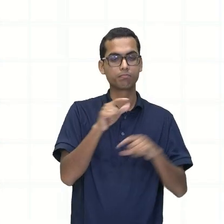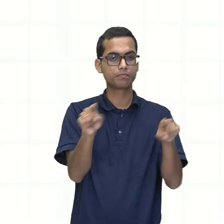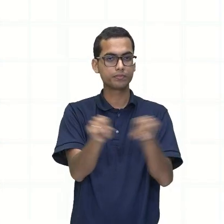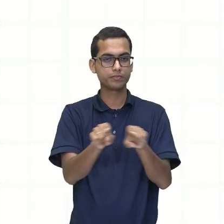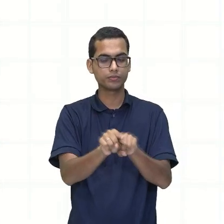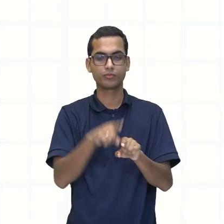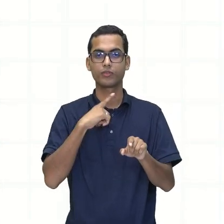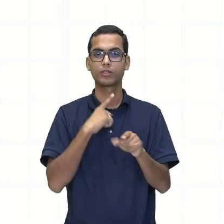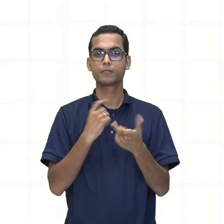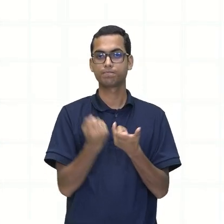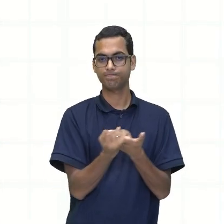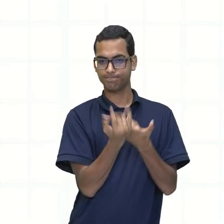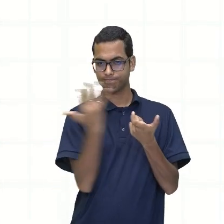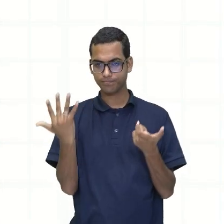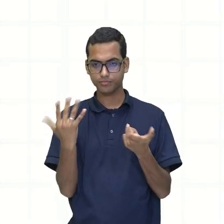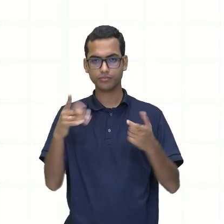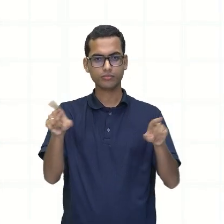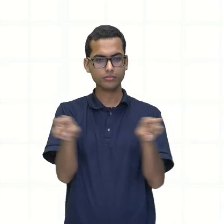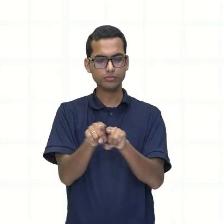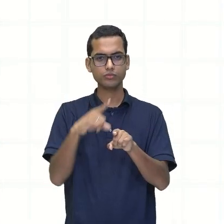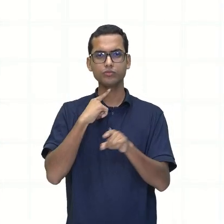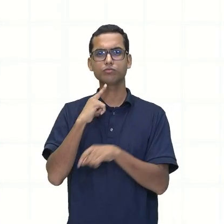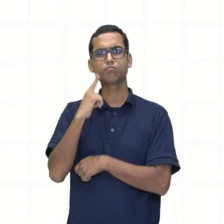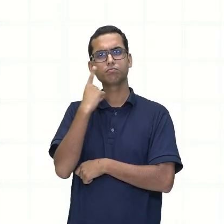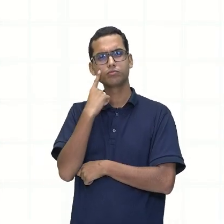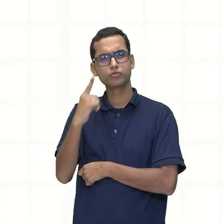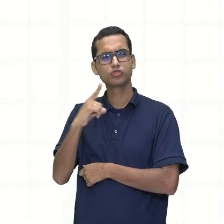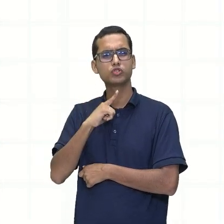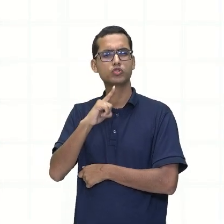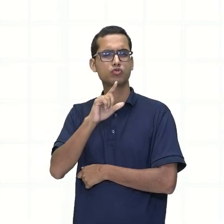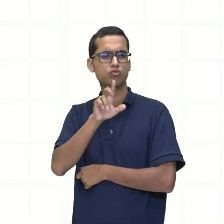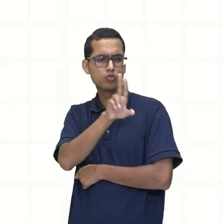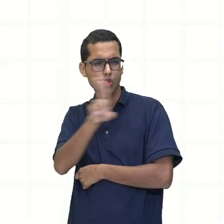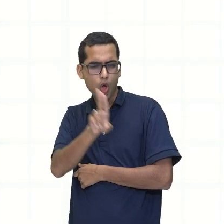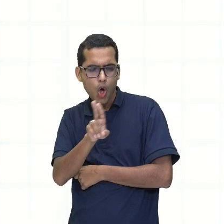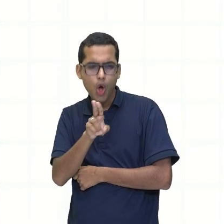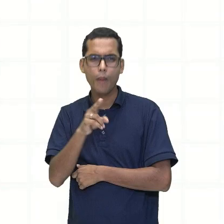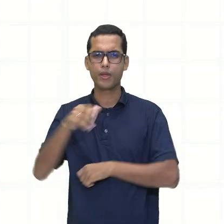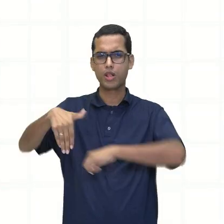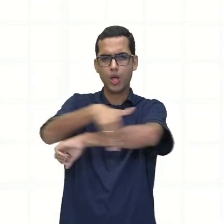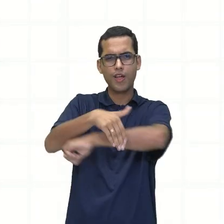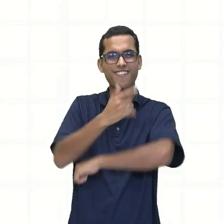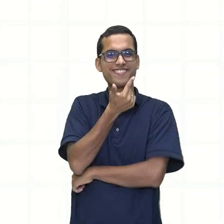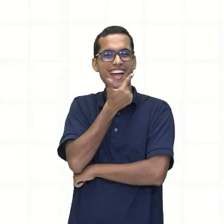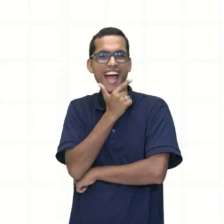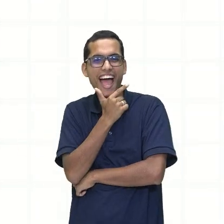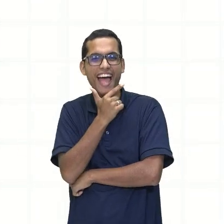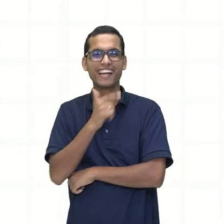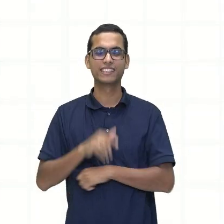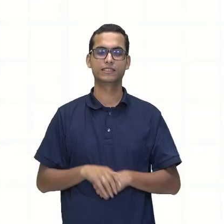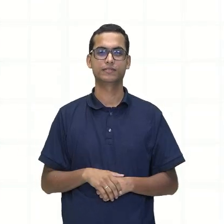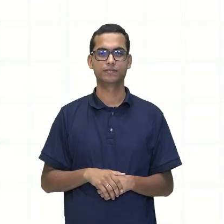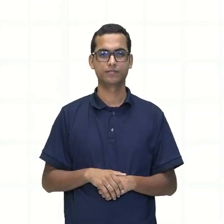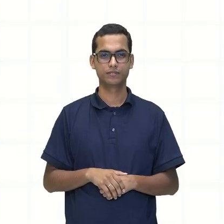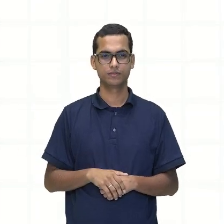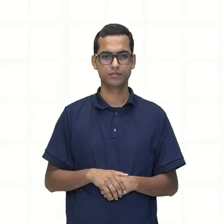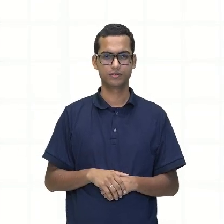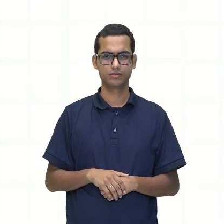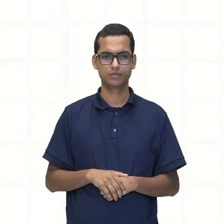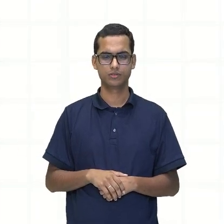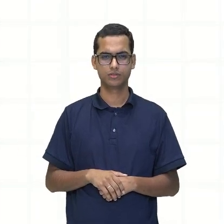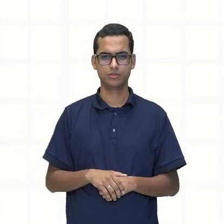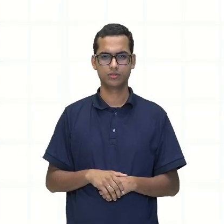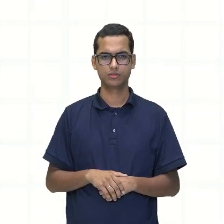feminino e plural. Tinham nomes engraçados, ó. Nomes engraçados. Engraçados é o